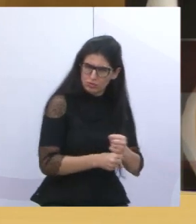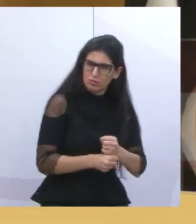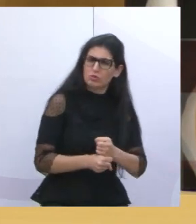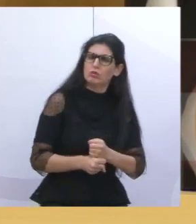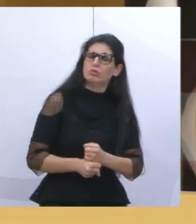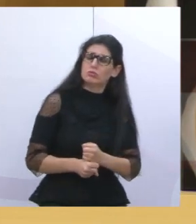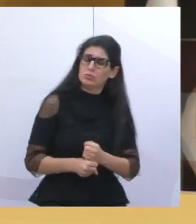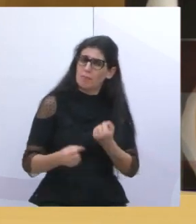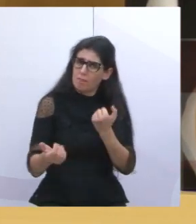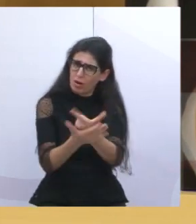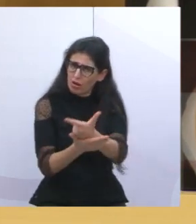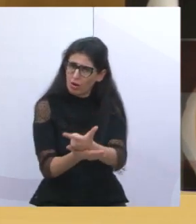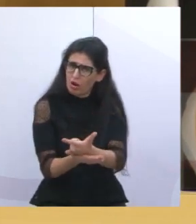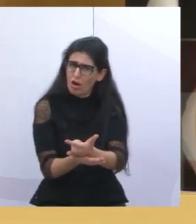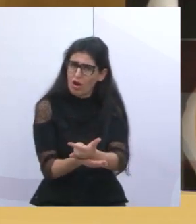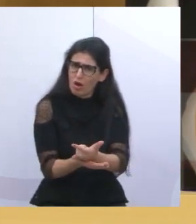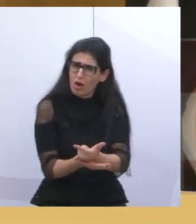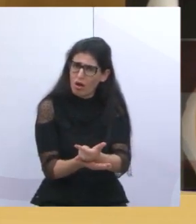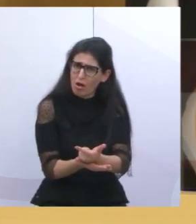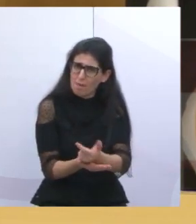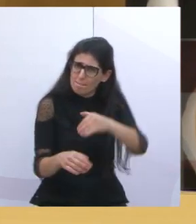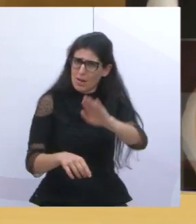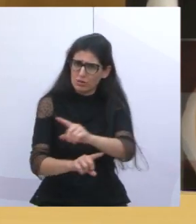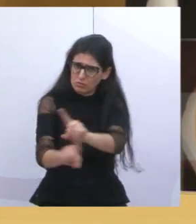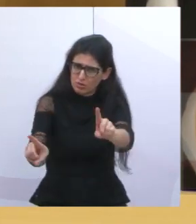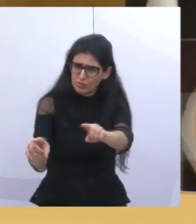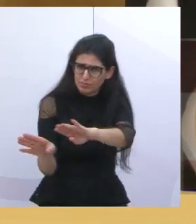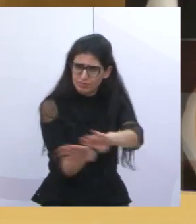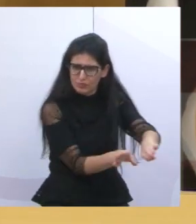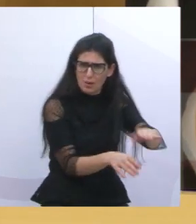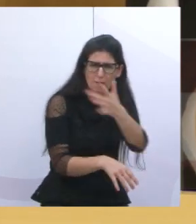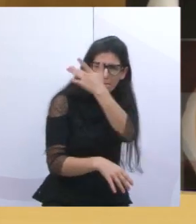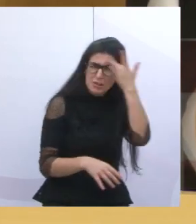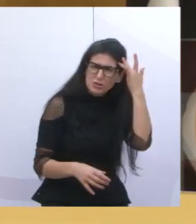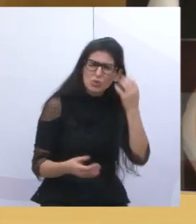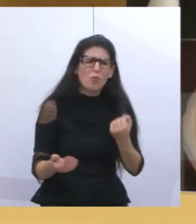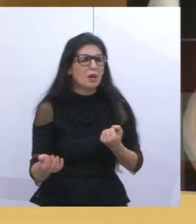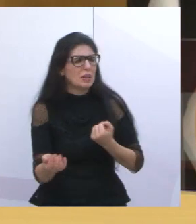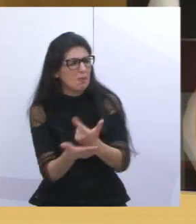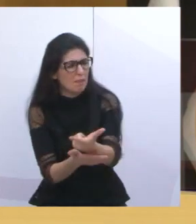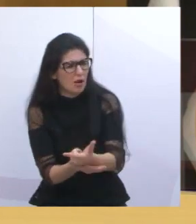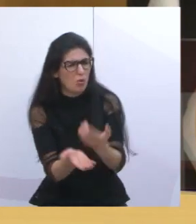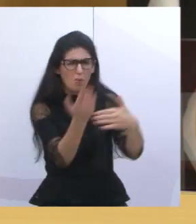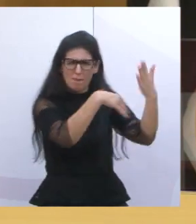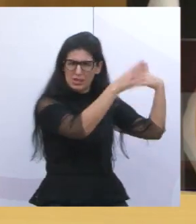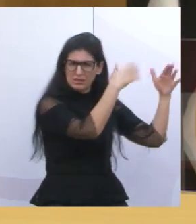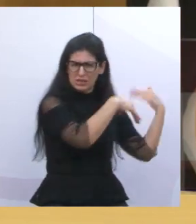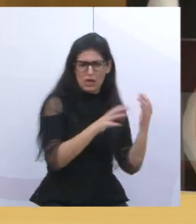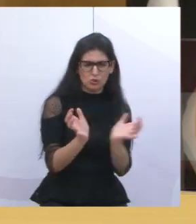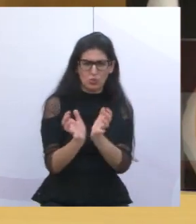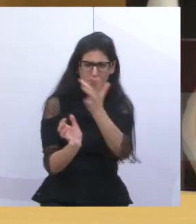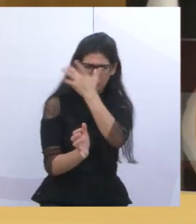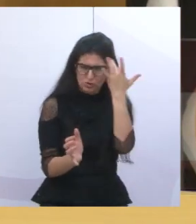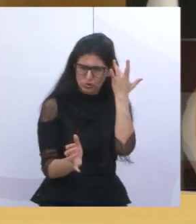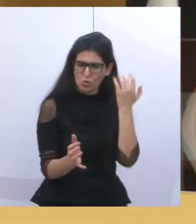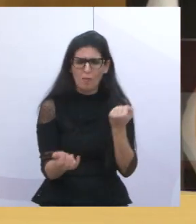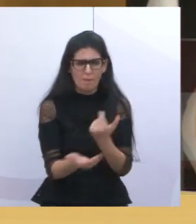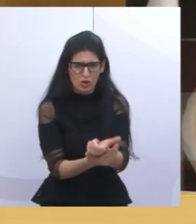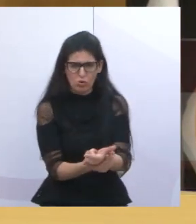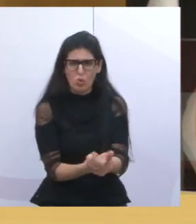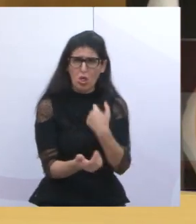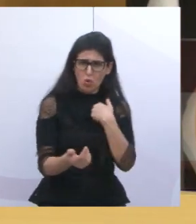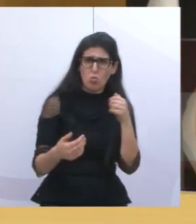pessoas que já pagaram, sinto muito também que pagou, claro. Eu mesmo, como eu disse, bati na porta das pessoas e falei, ajudei a fazer esse